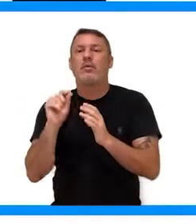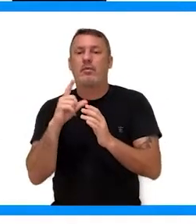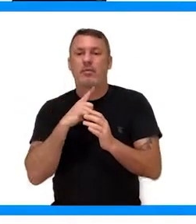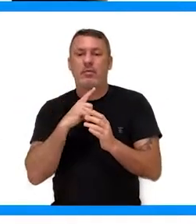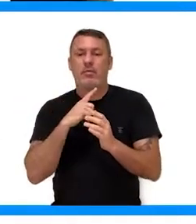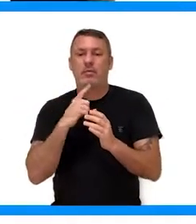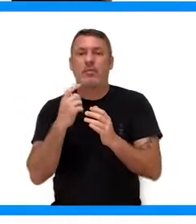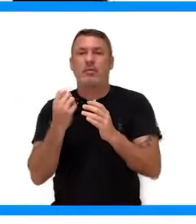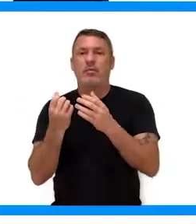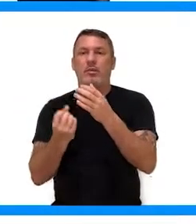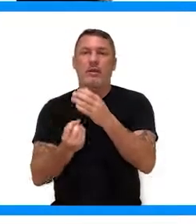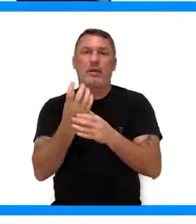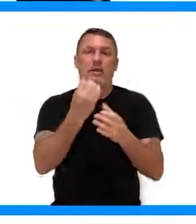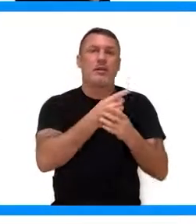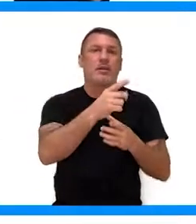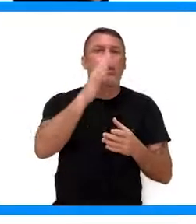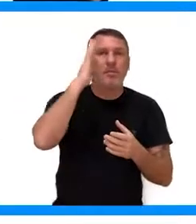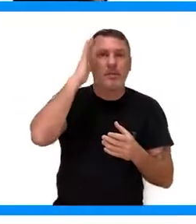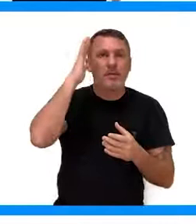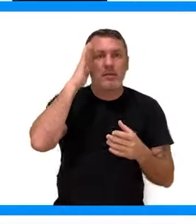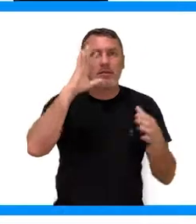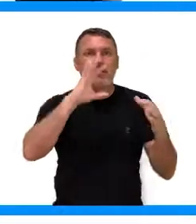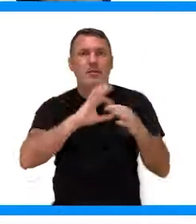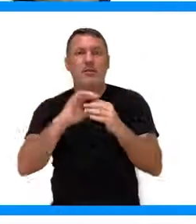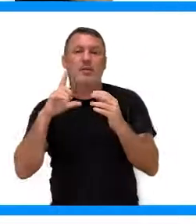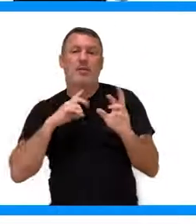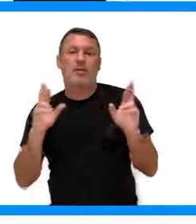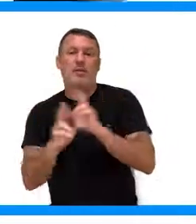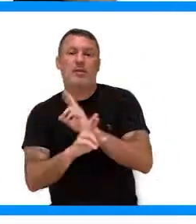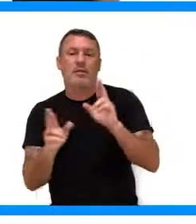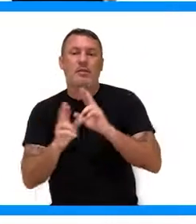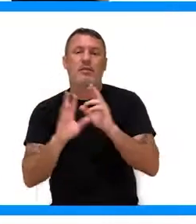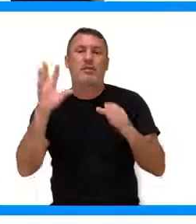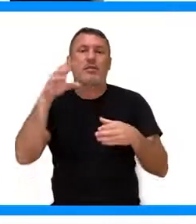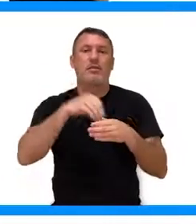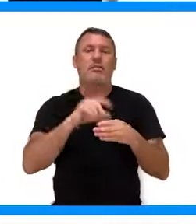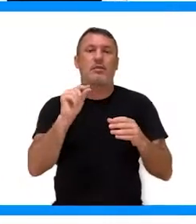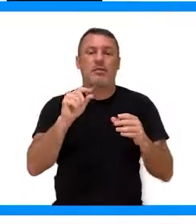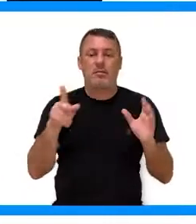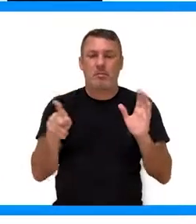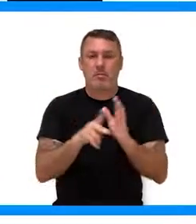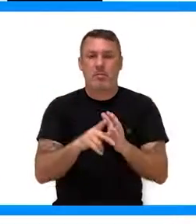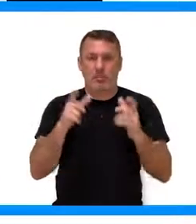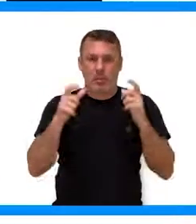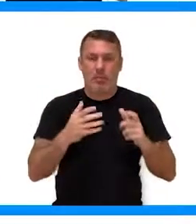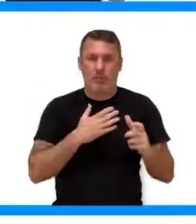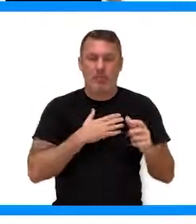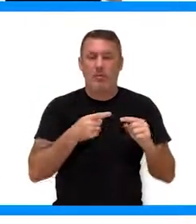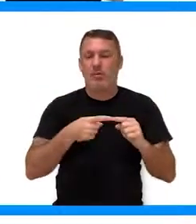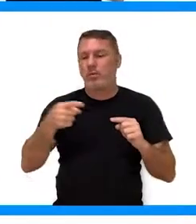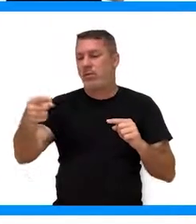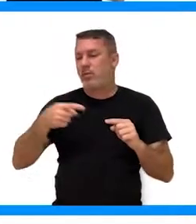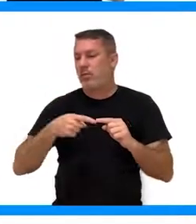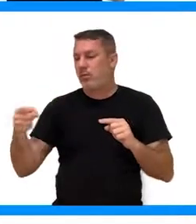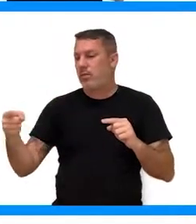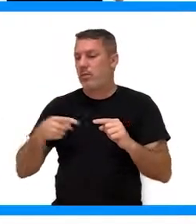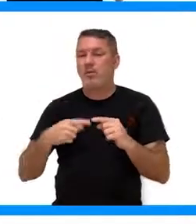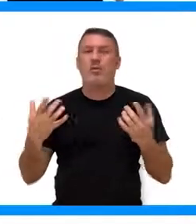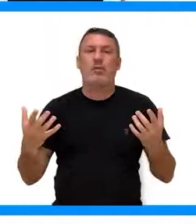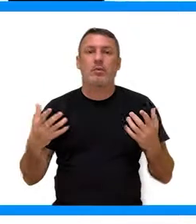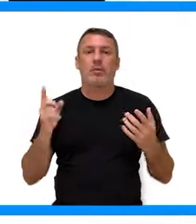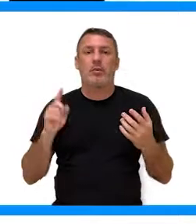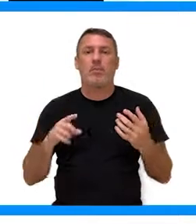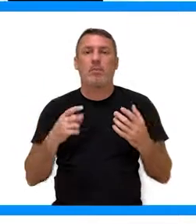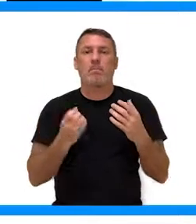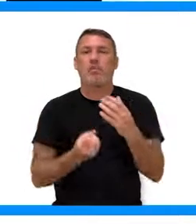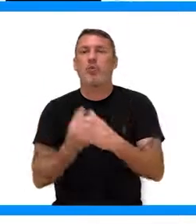estou produzindo, pensando e correlacionando, considerando a extensão da minha propriedade.